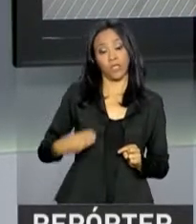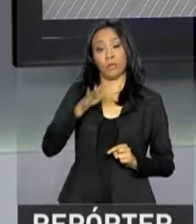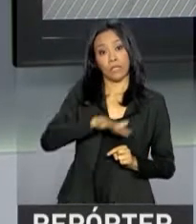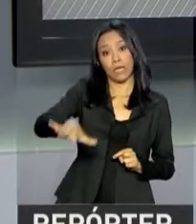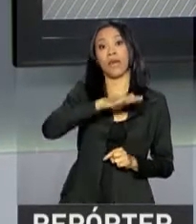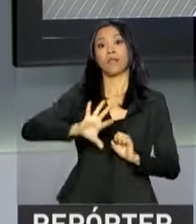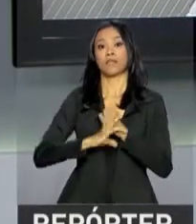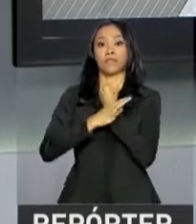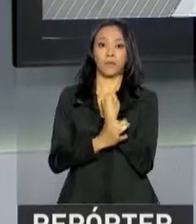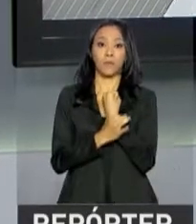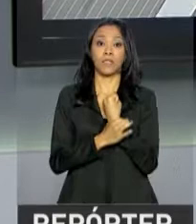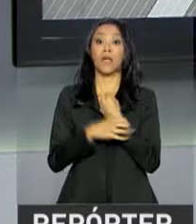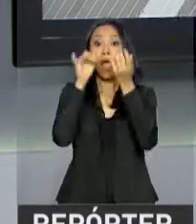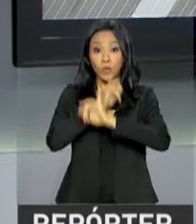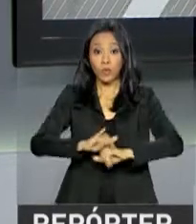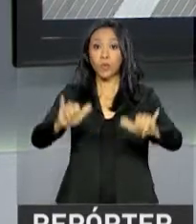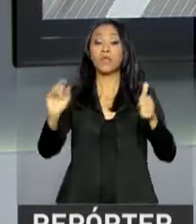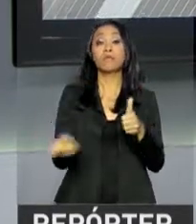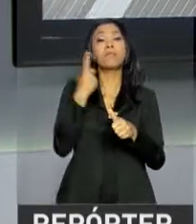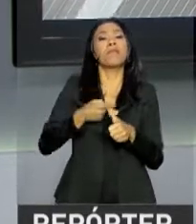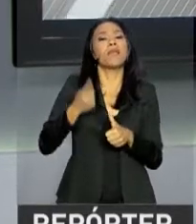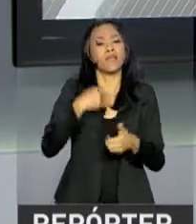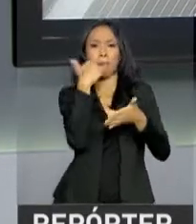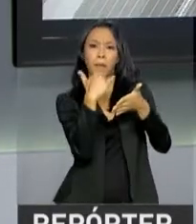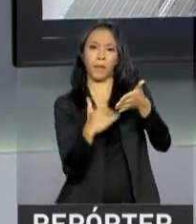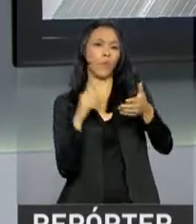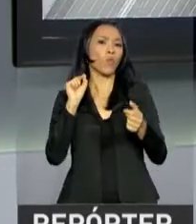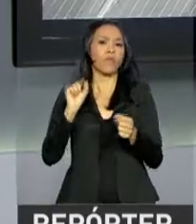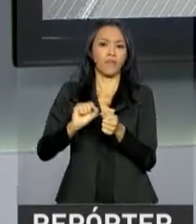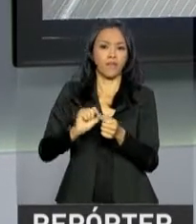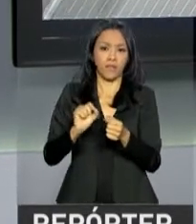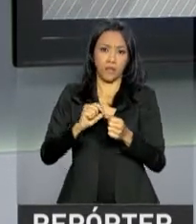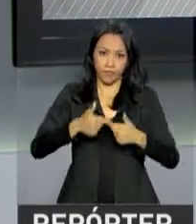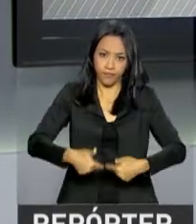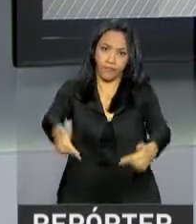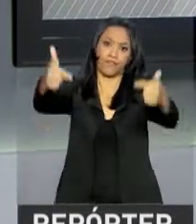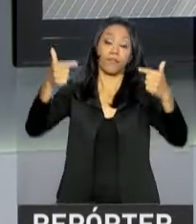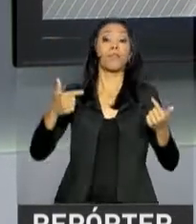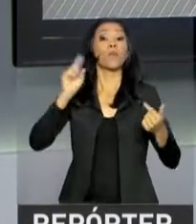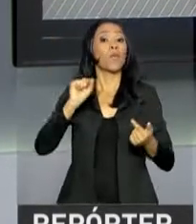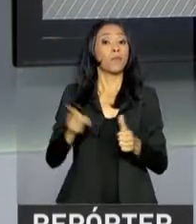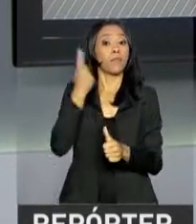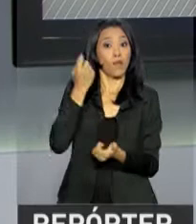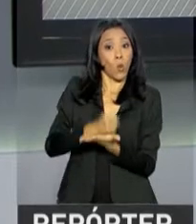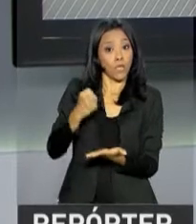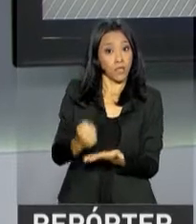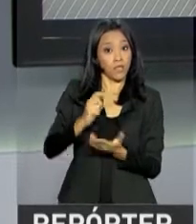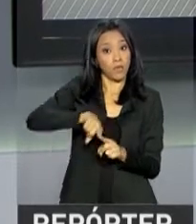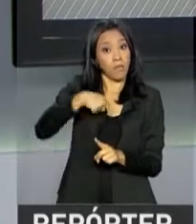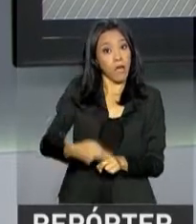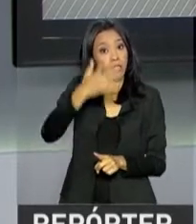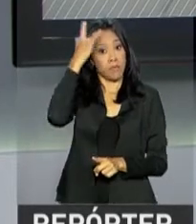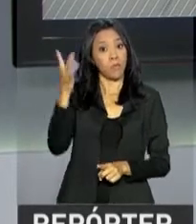raul jungmann anunciou as primeiras medidas que serão tomadas pela nova pasta entre as ações está a contratação de mais agentes para as